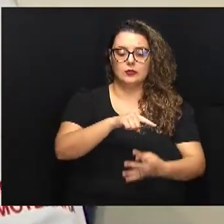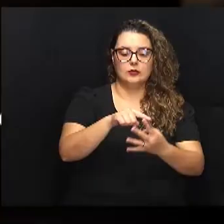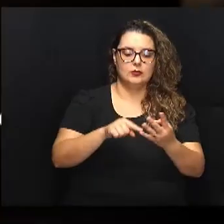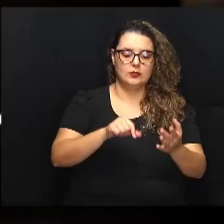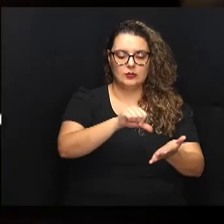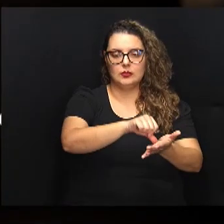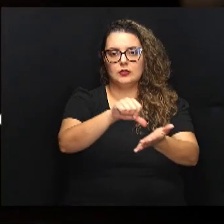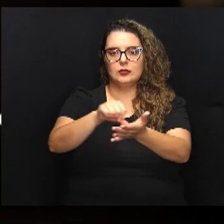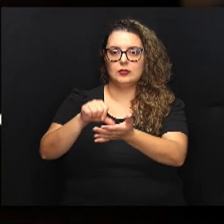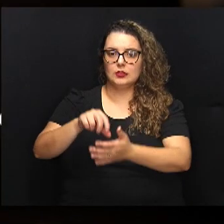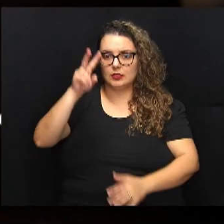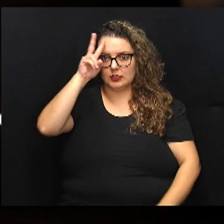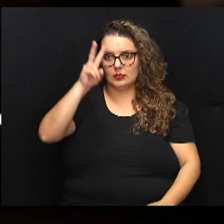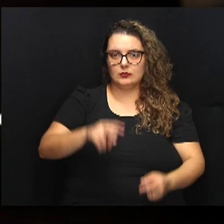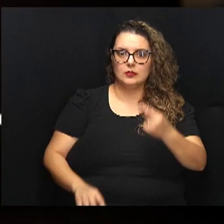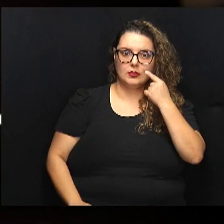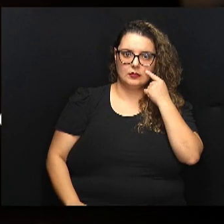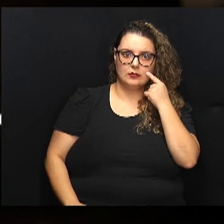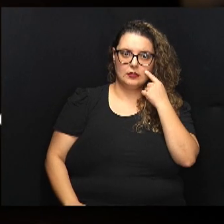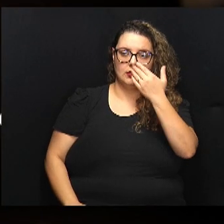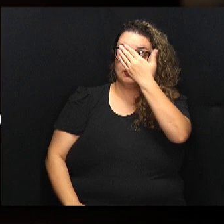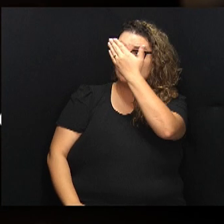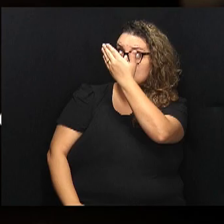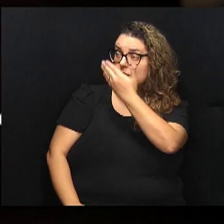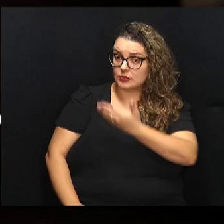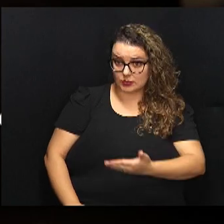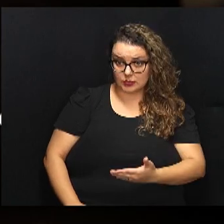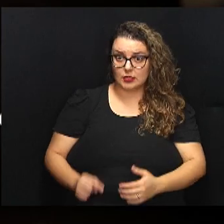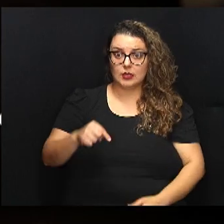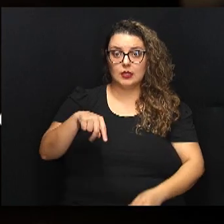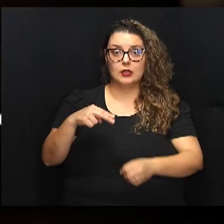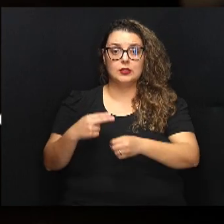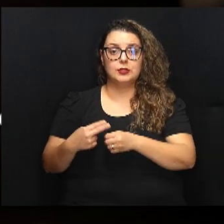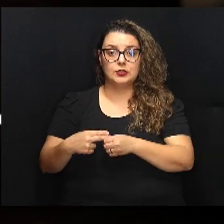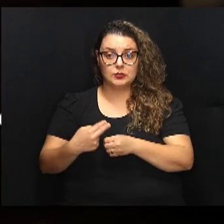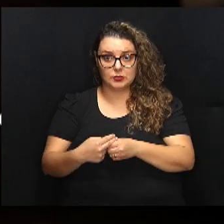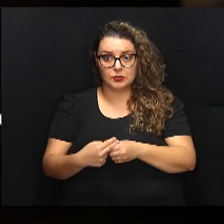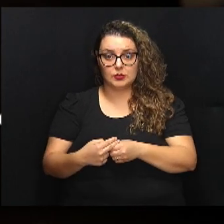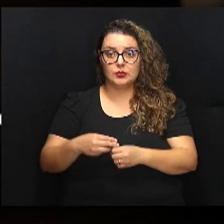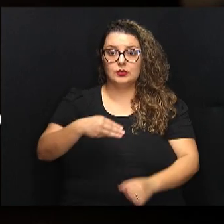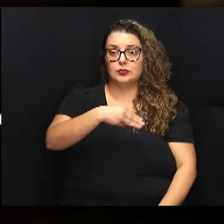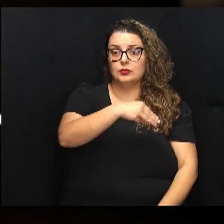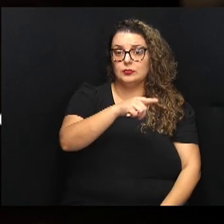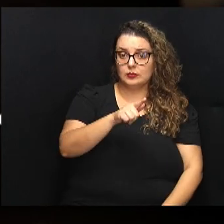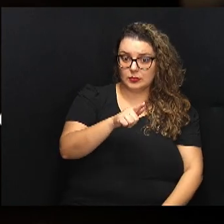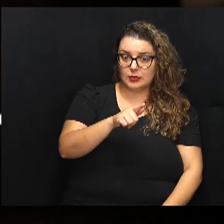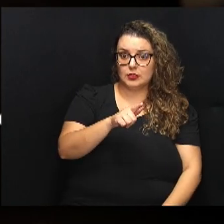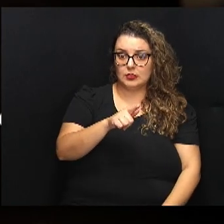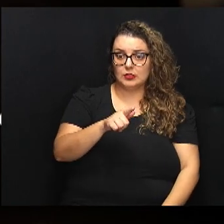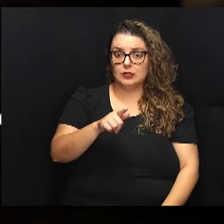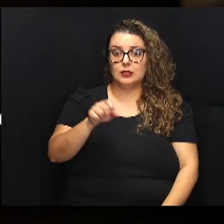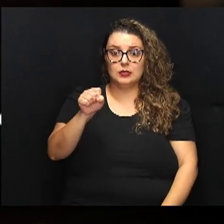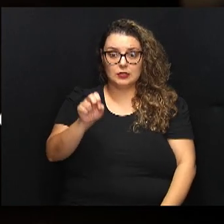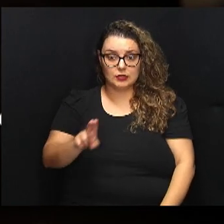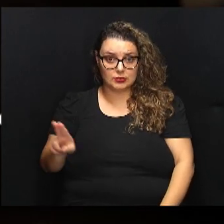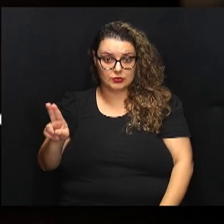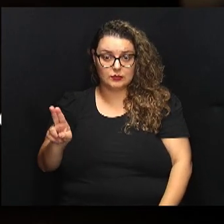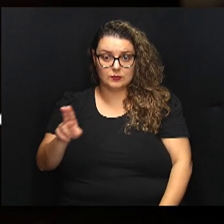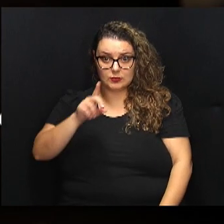fixos, né? Lembrando, a gente tem doação aqui no Hemocentro da Unicamp, a gente tem doação no Mário Gatti, em Sumaré, no